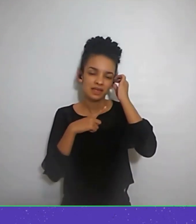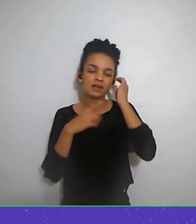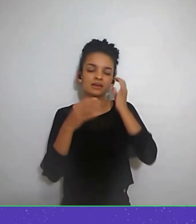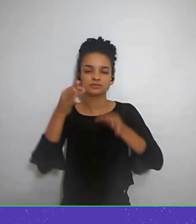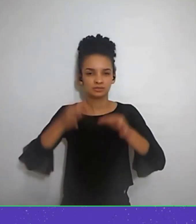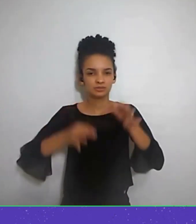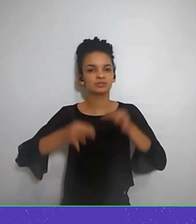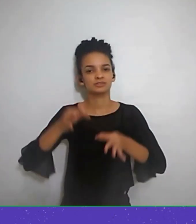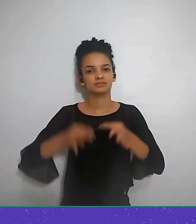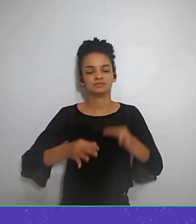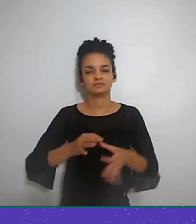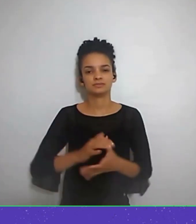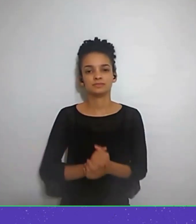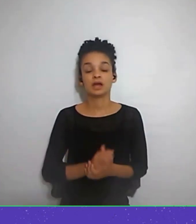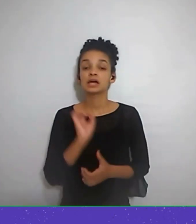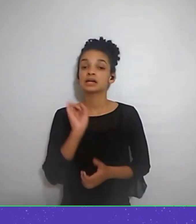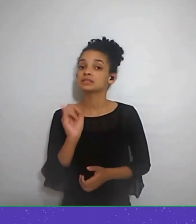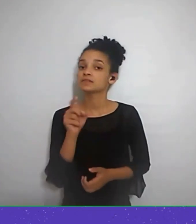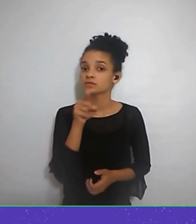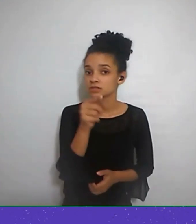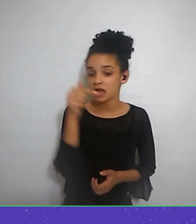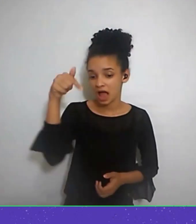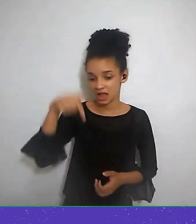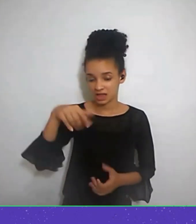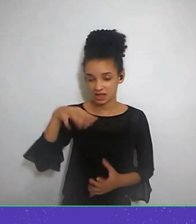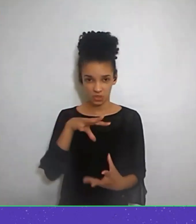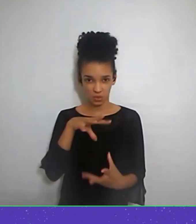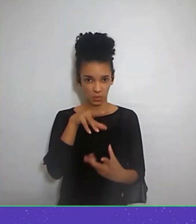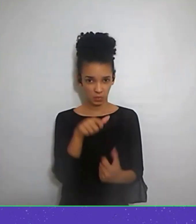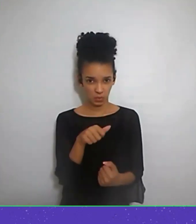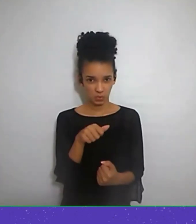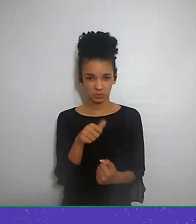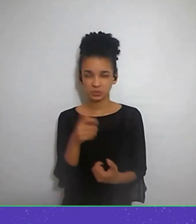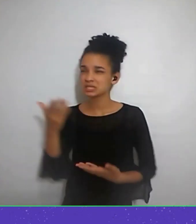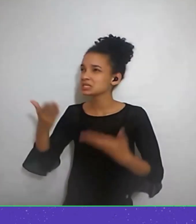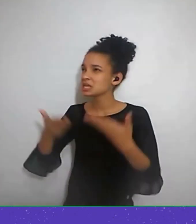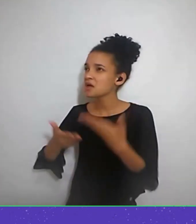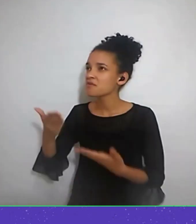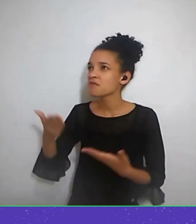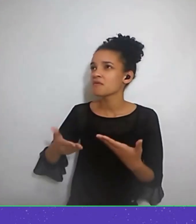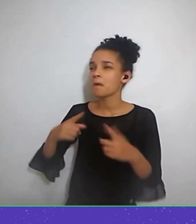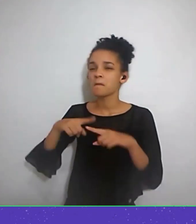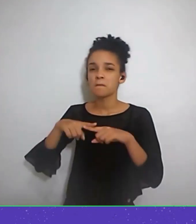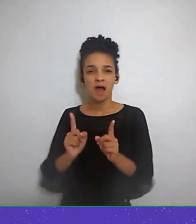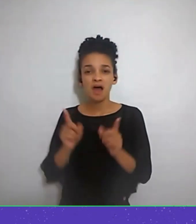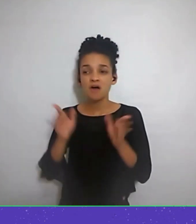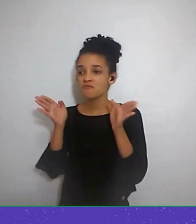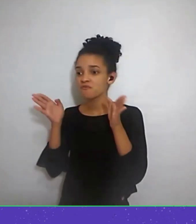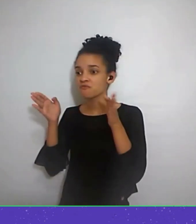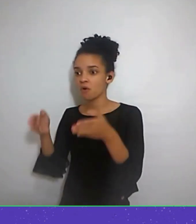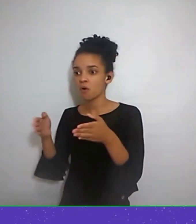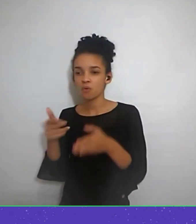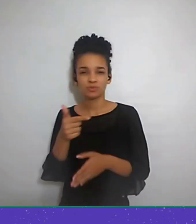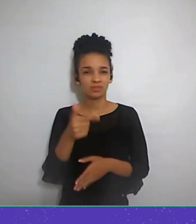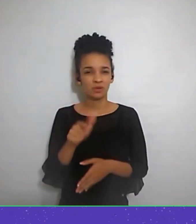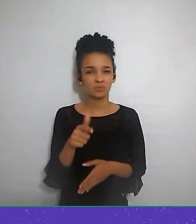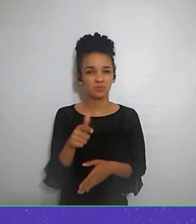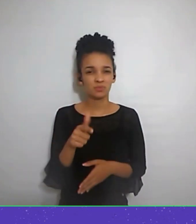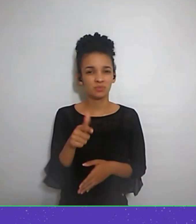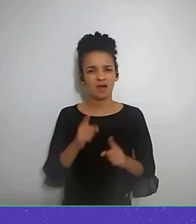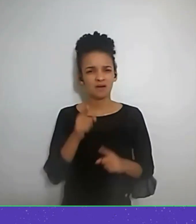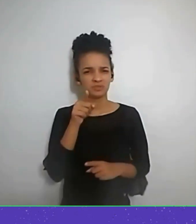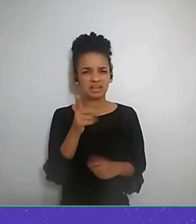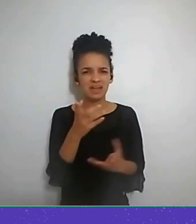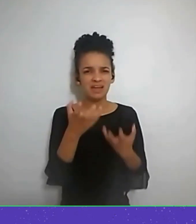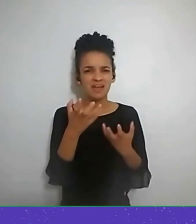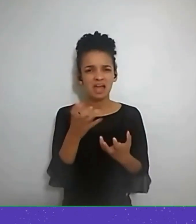servindo e não tem foco de fazer a vontade de Deus, e sim, você quer buscar a sua glória,